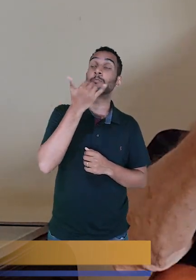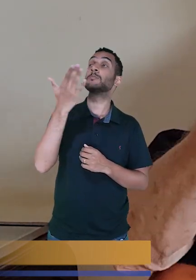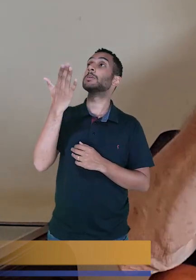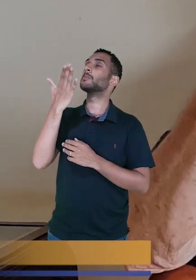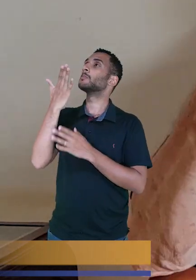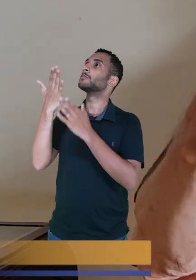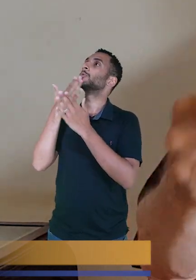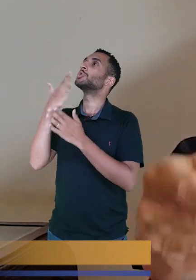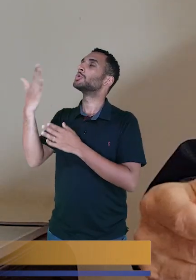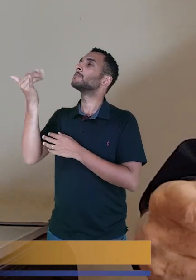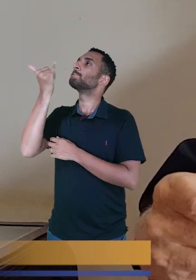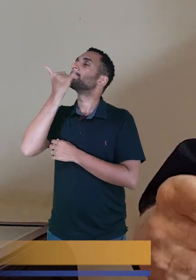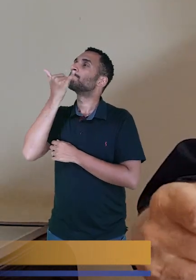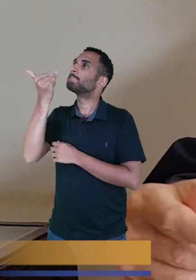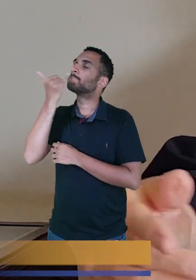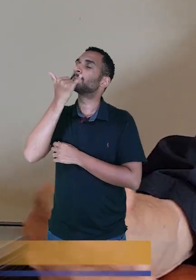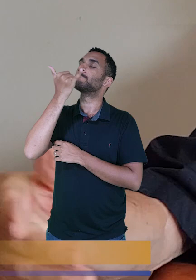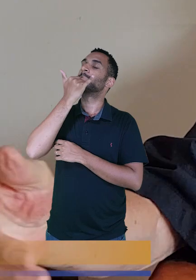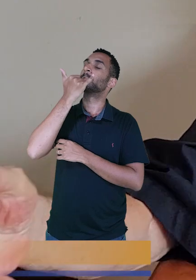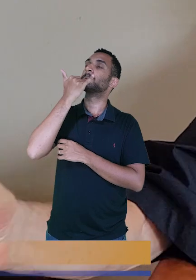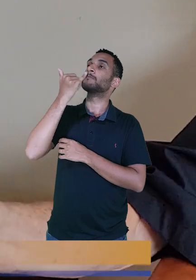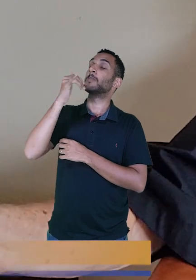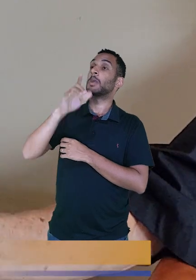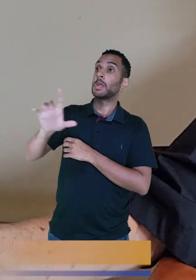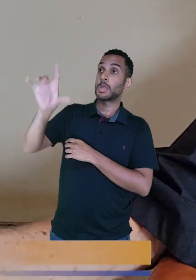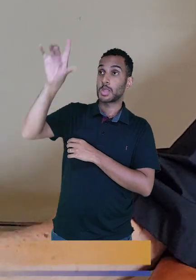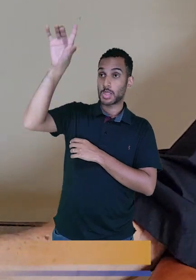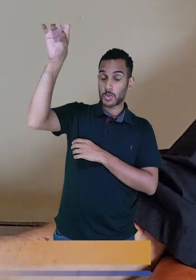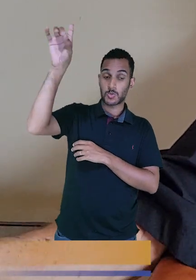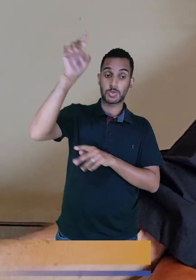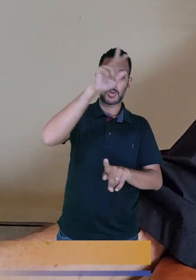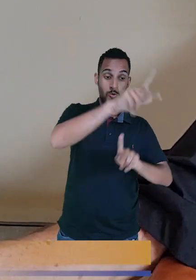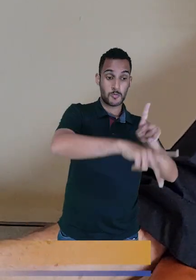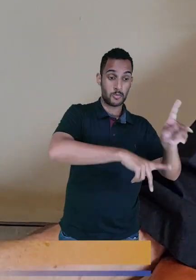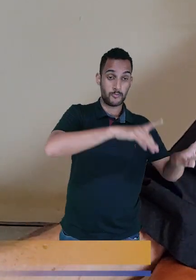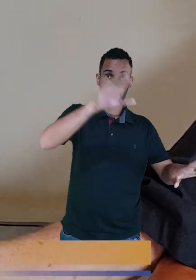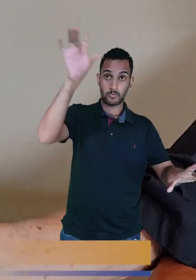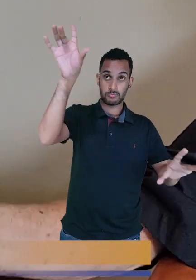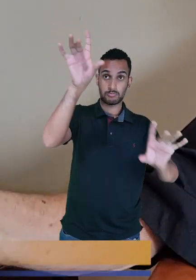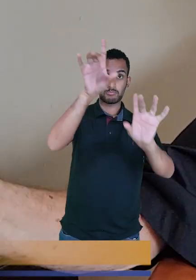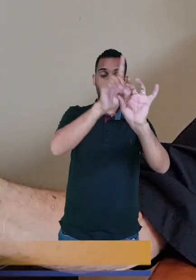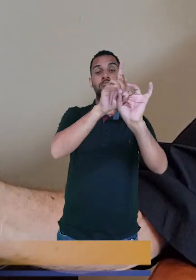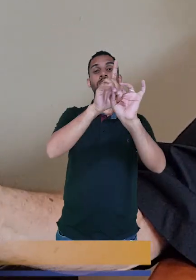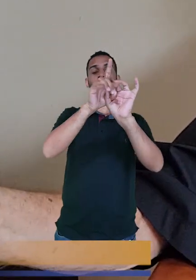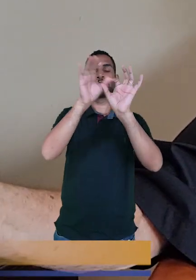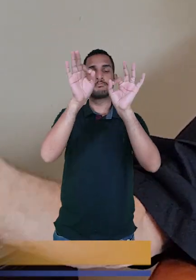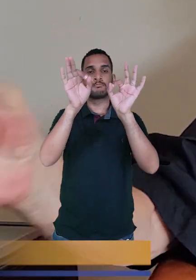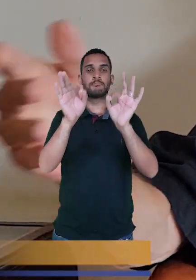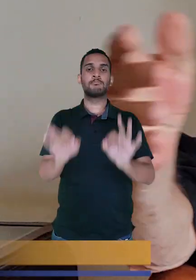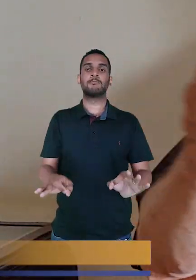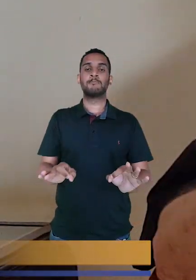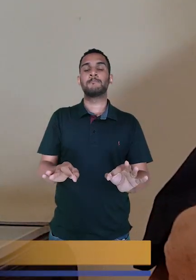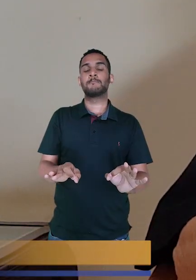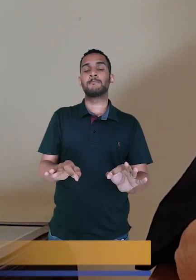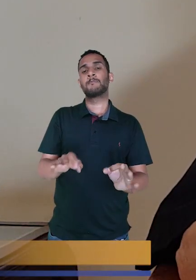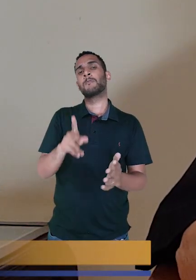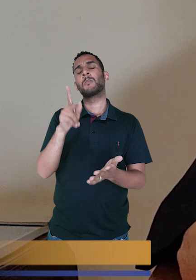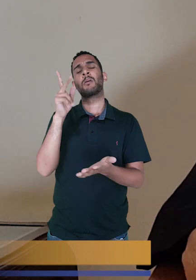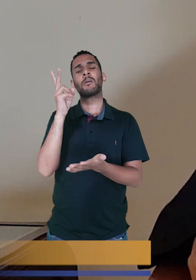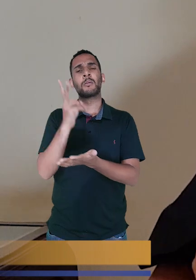para tirar os pecados e fazer com que Deus e o povo sejam